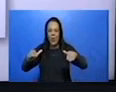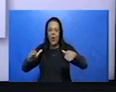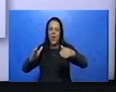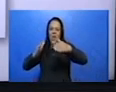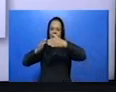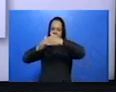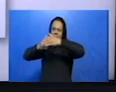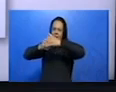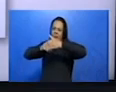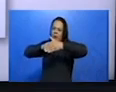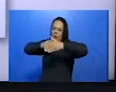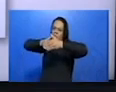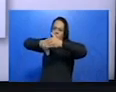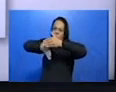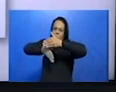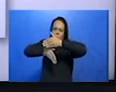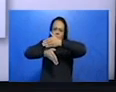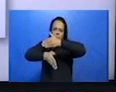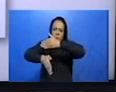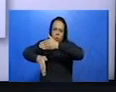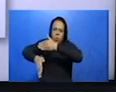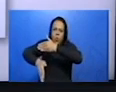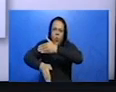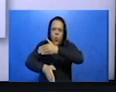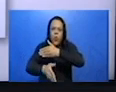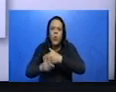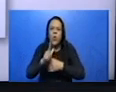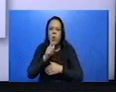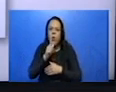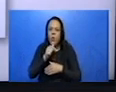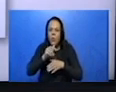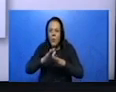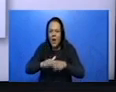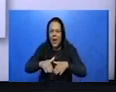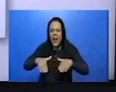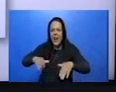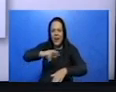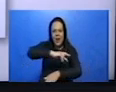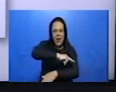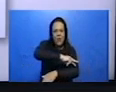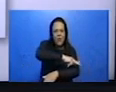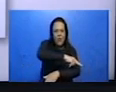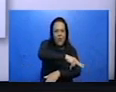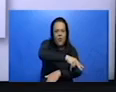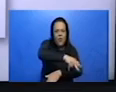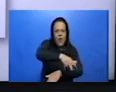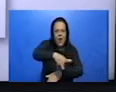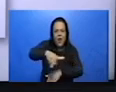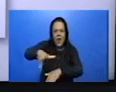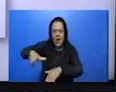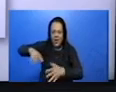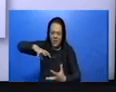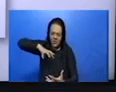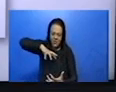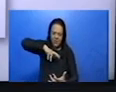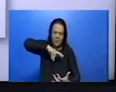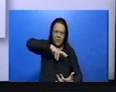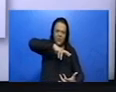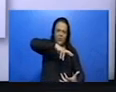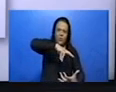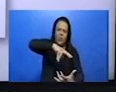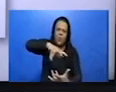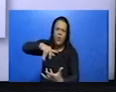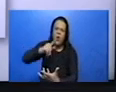Atlântico, Pacífico, Índico, o Mar Vermelho, Mediterrâneo e os mares austrais e boreais.